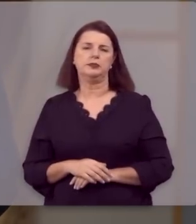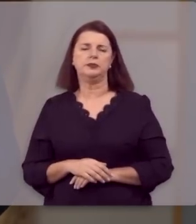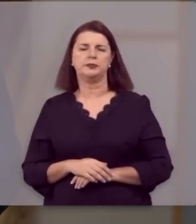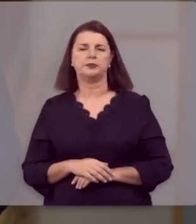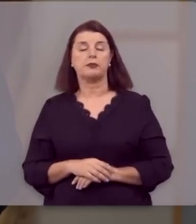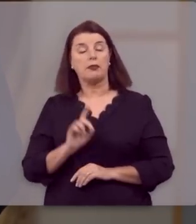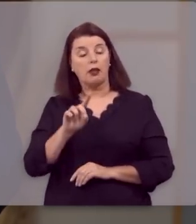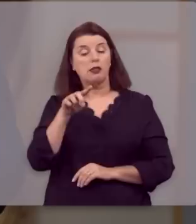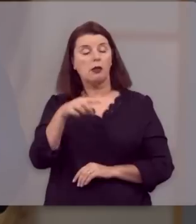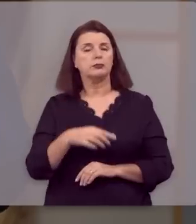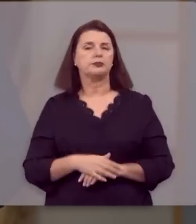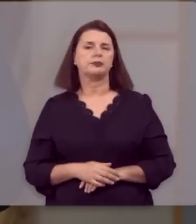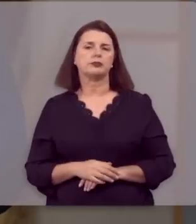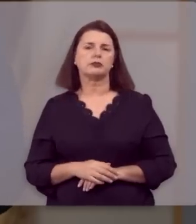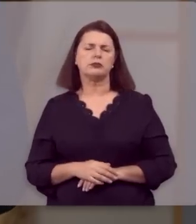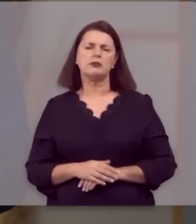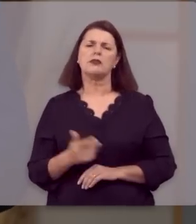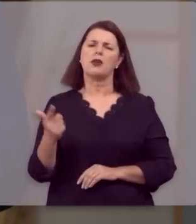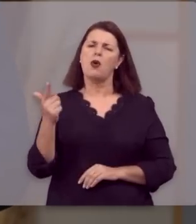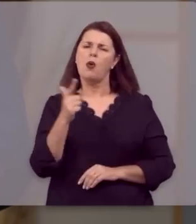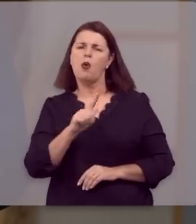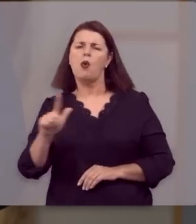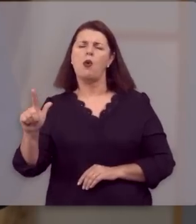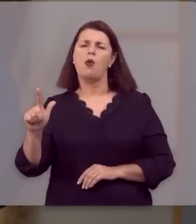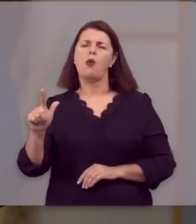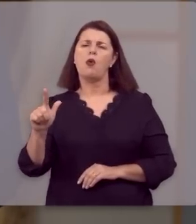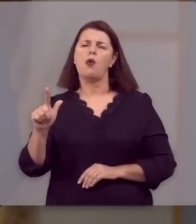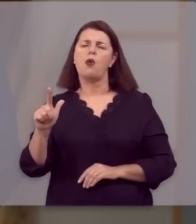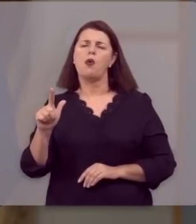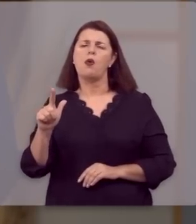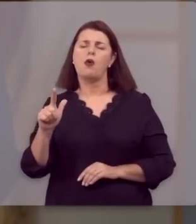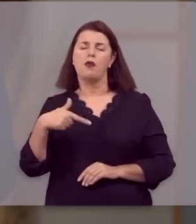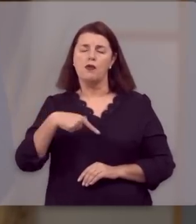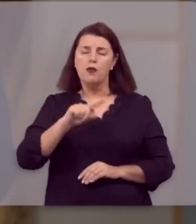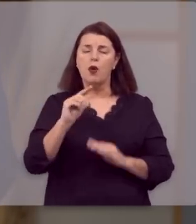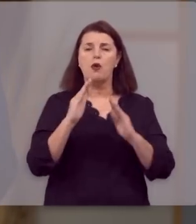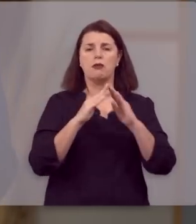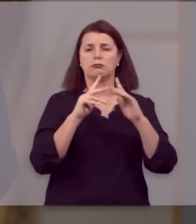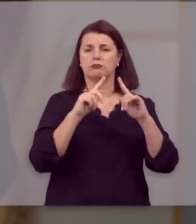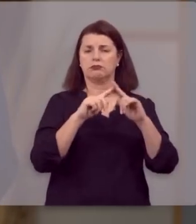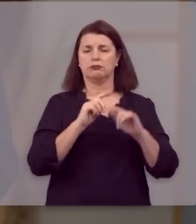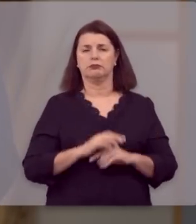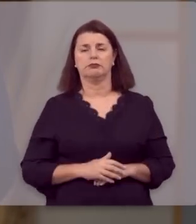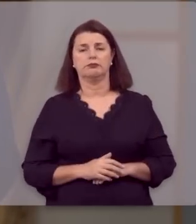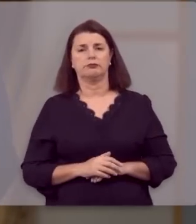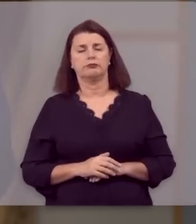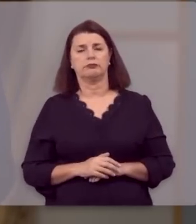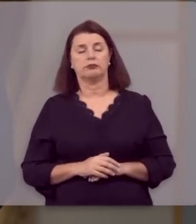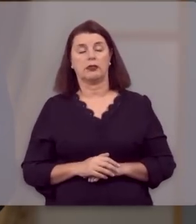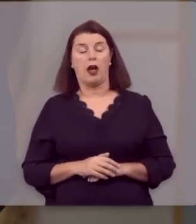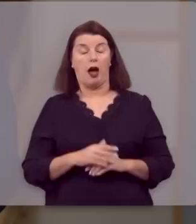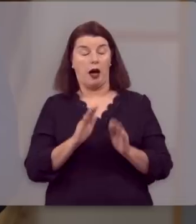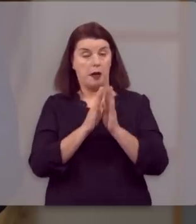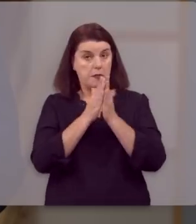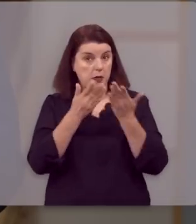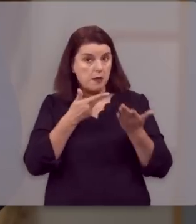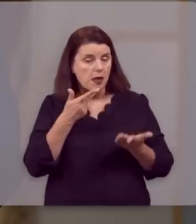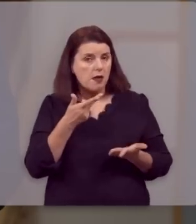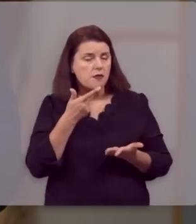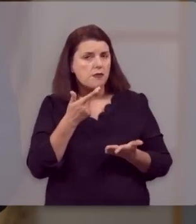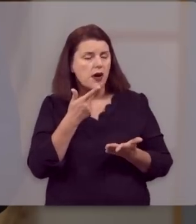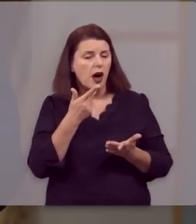Então, eles foram para o cenáculo. E diz a Bíblia que